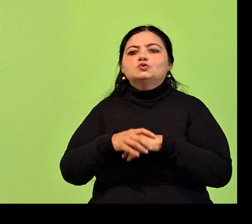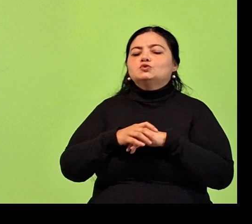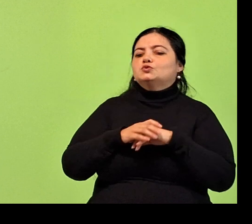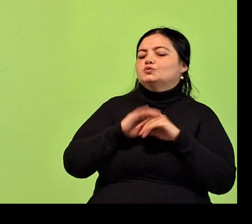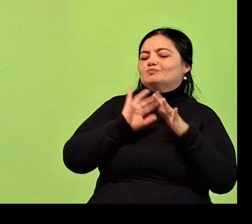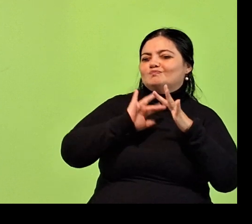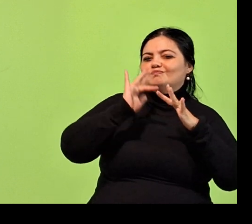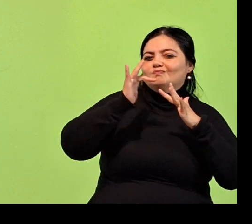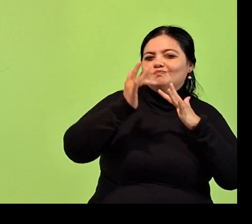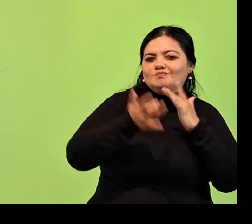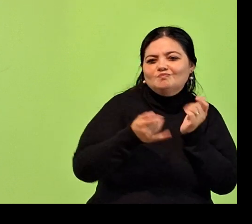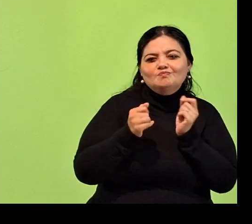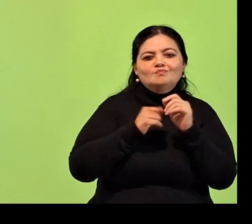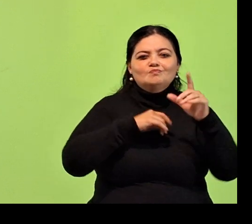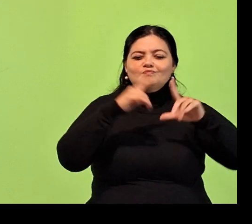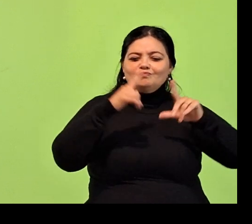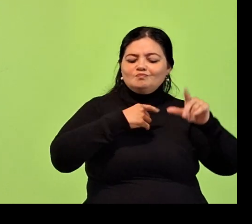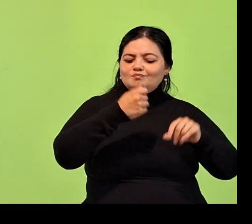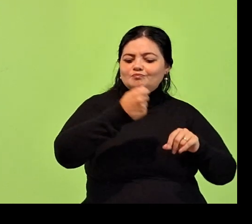no país.